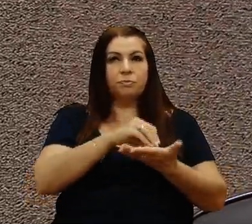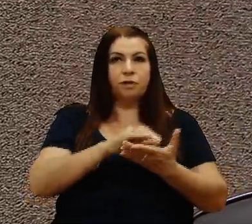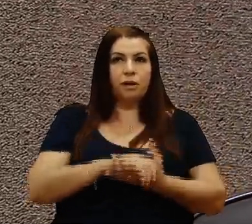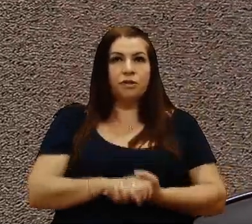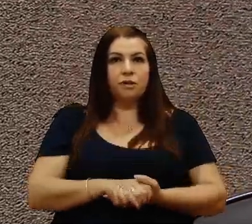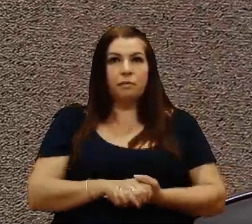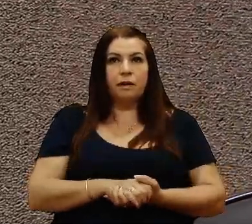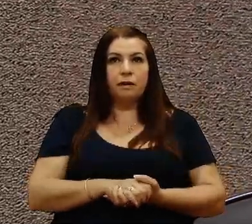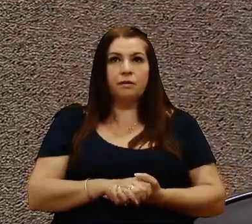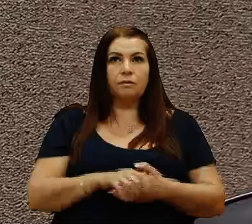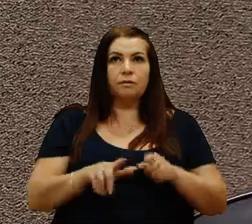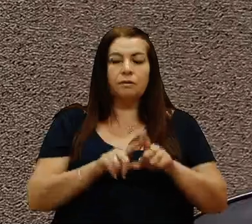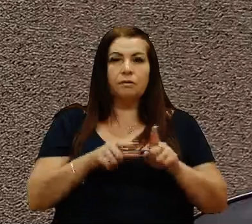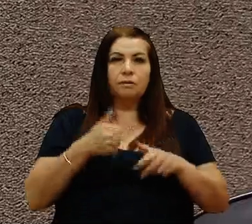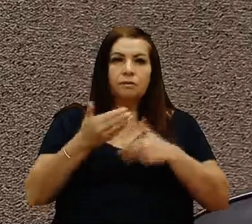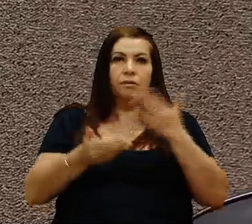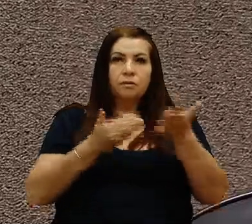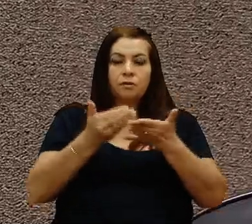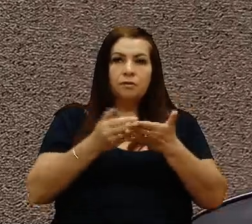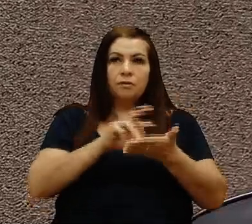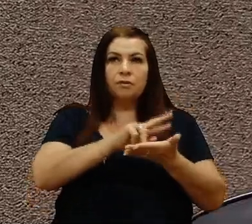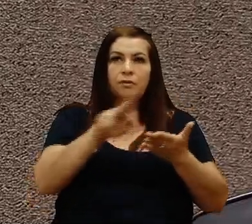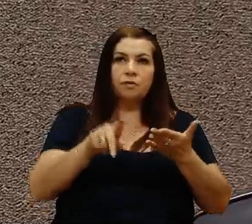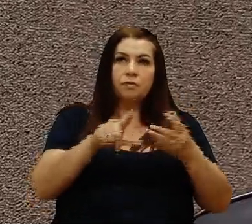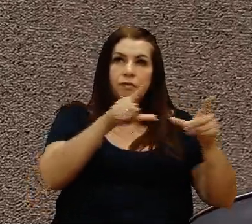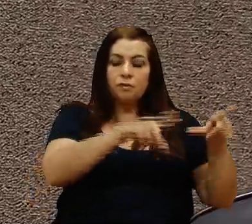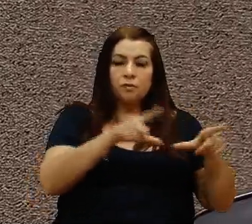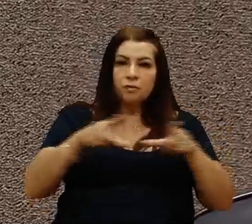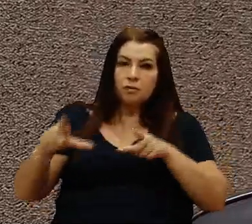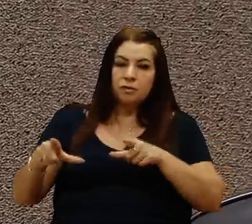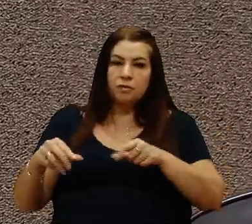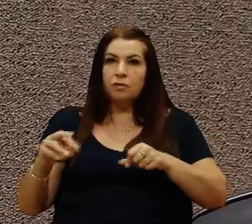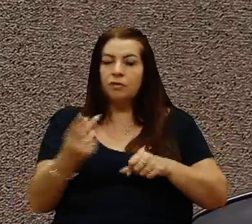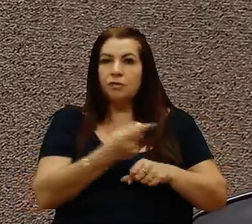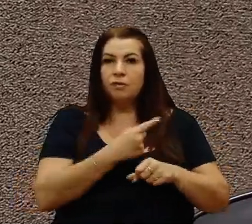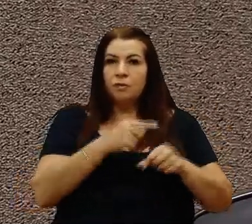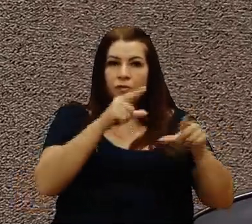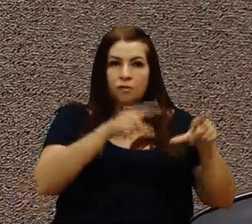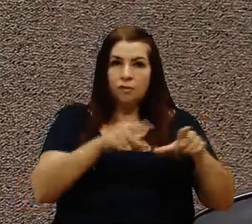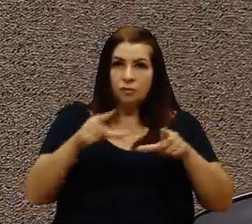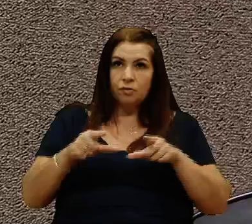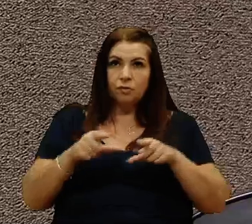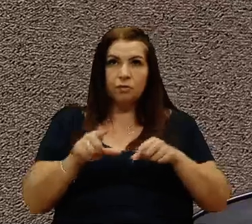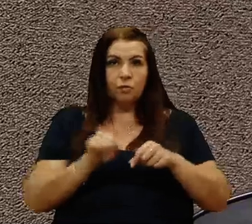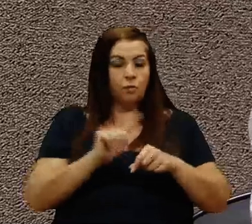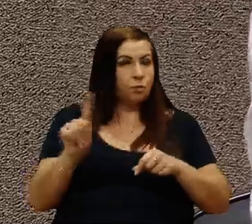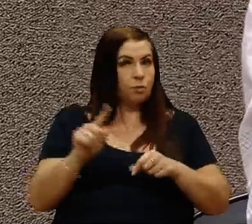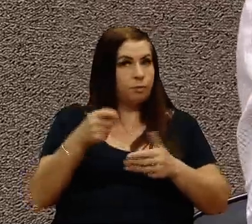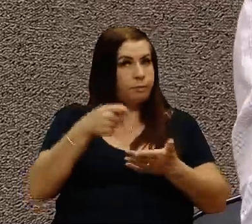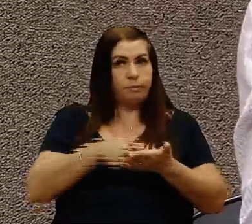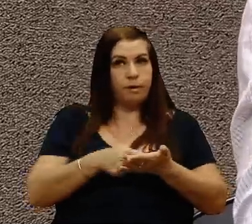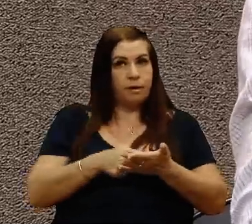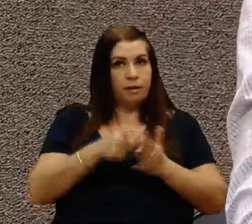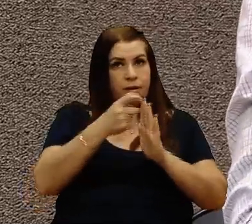Presta serviço em vários locais, em várias localidades, onde não é paga a taxa de lixo.